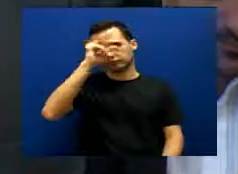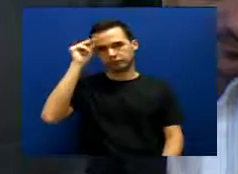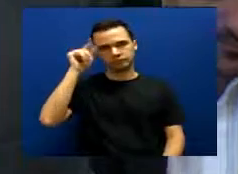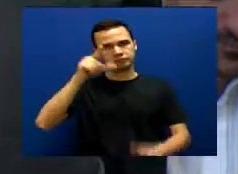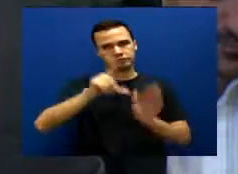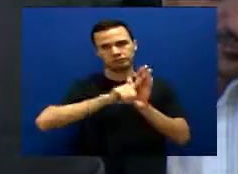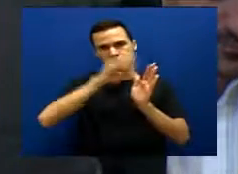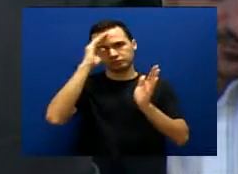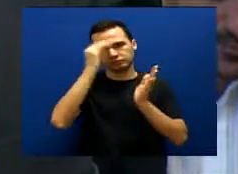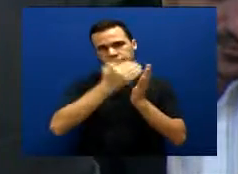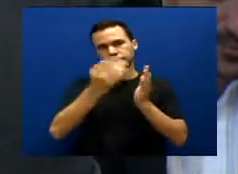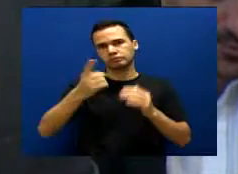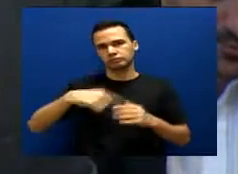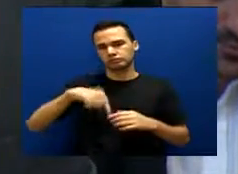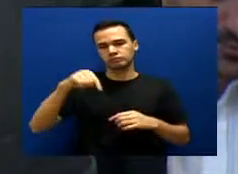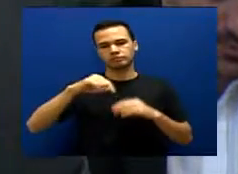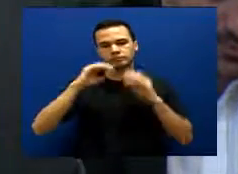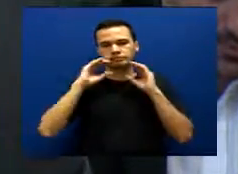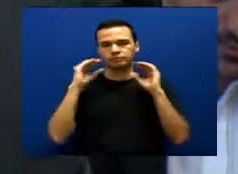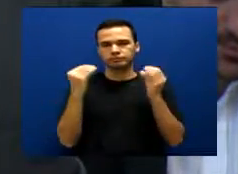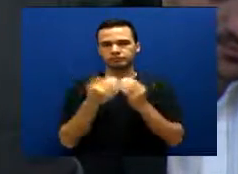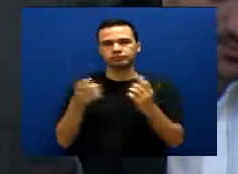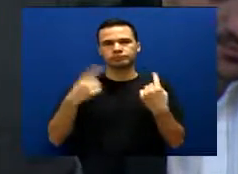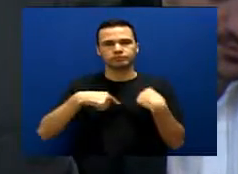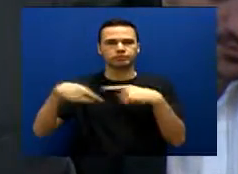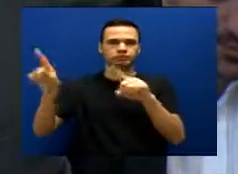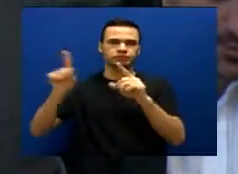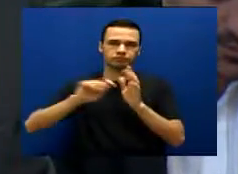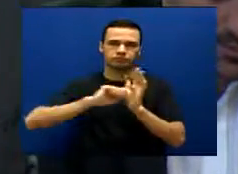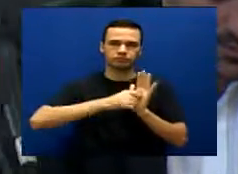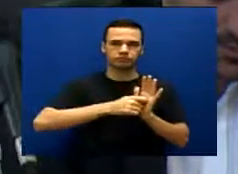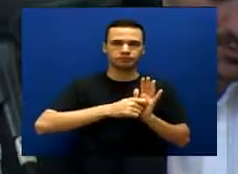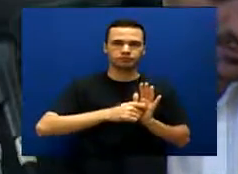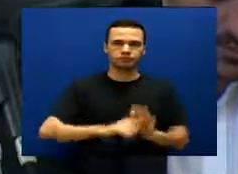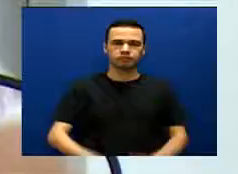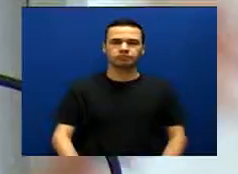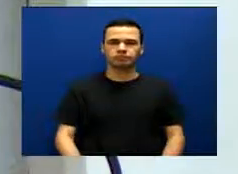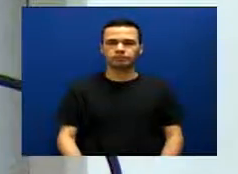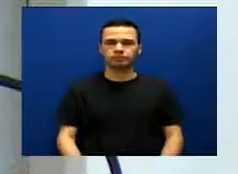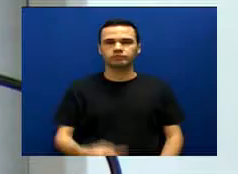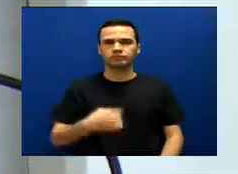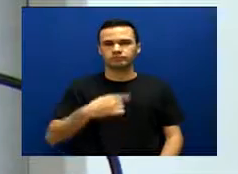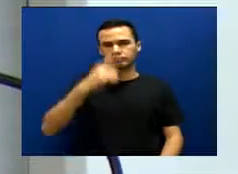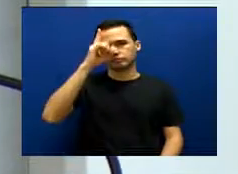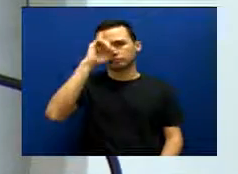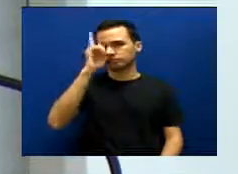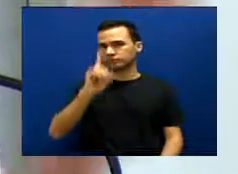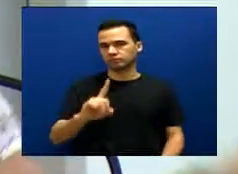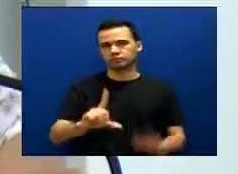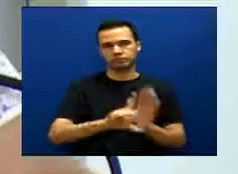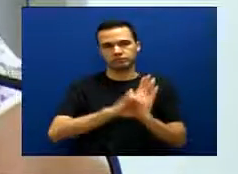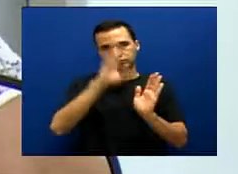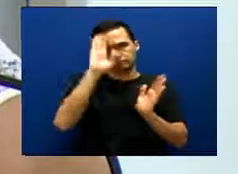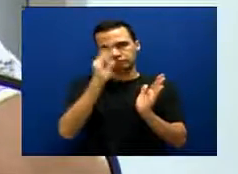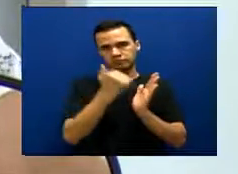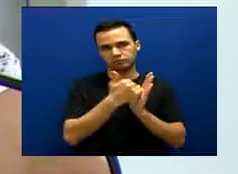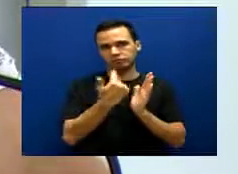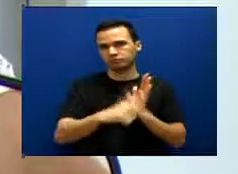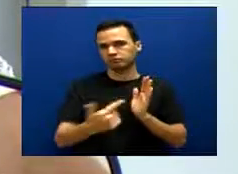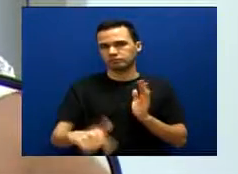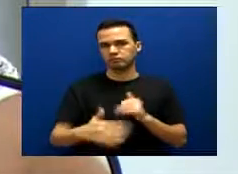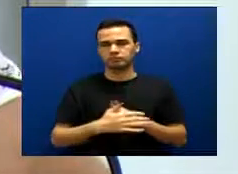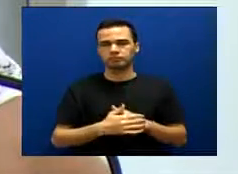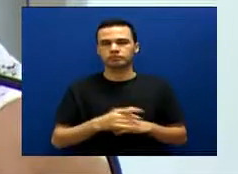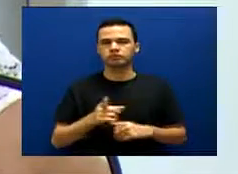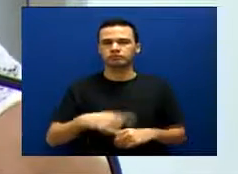cumpra, se não cumprir, nós cumprimos por aqui, mas de uma outra forma mais drástica. Com certeza, eu não sabia que não estava sendo cumprido, né?